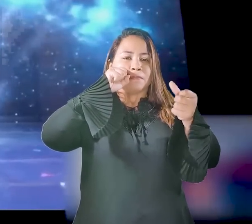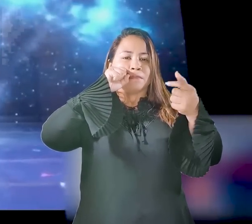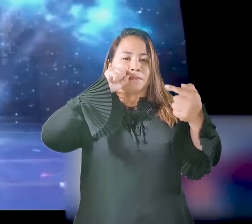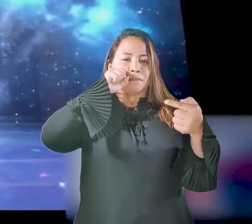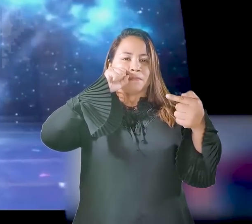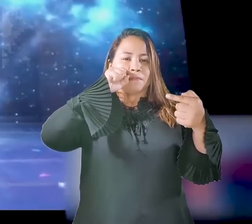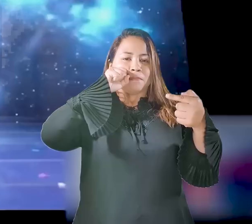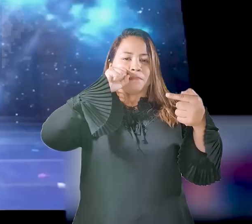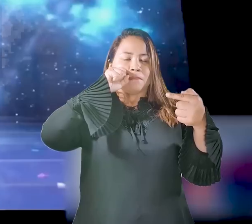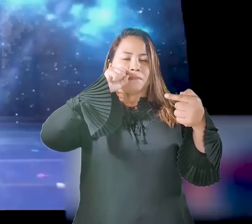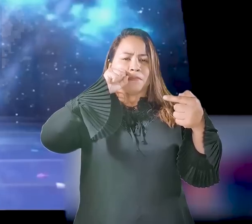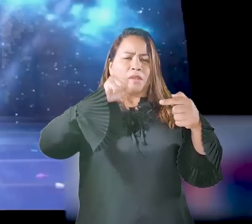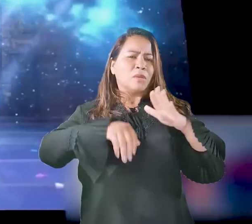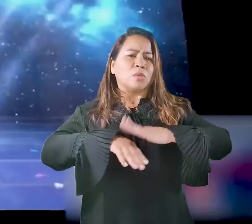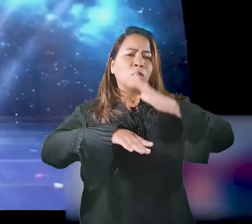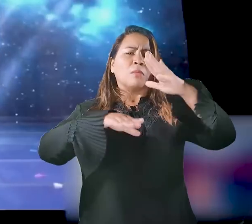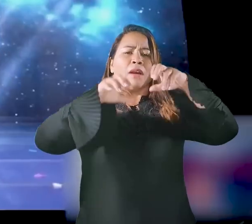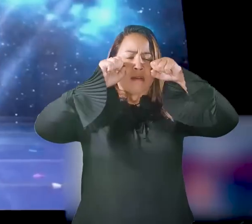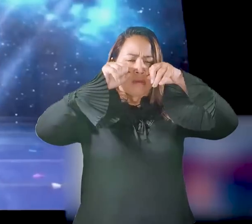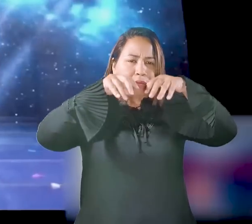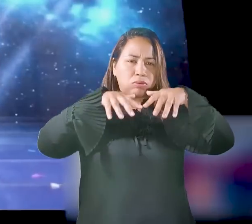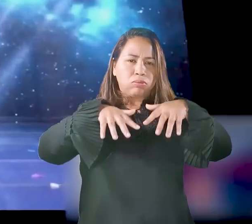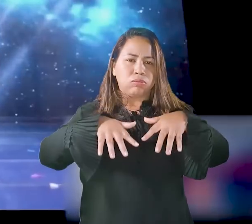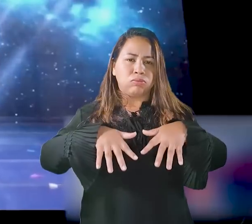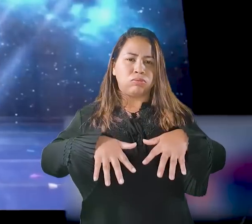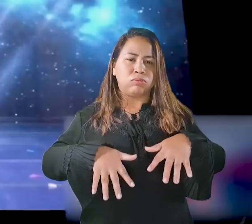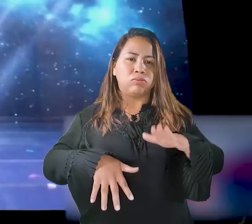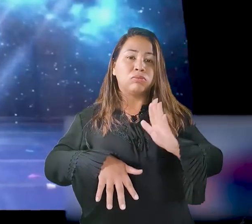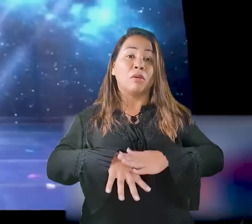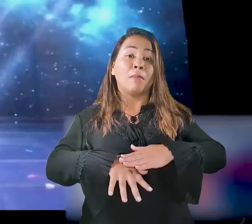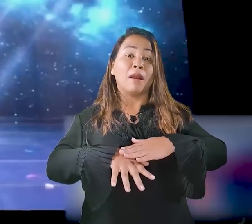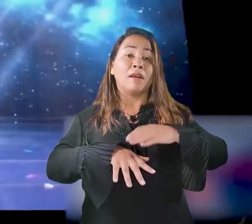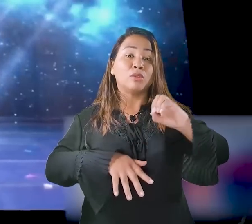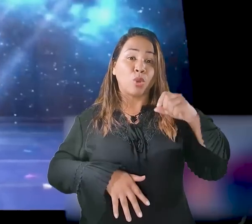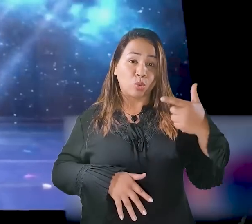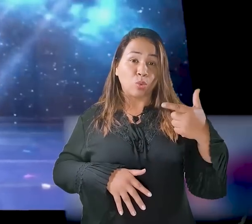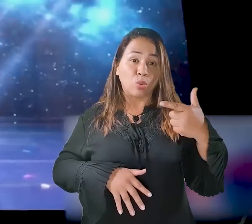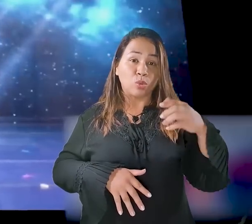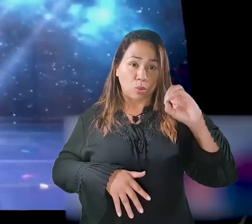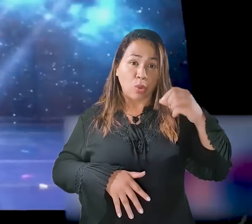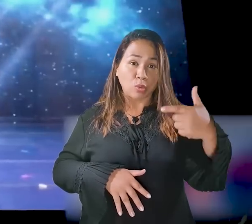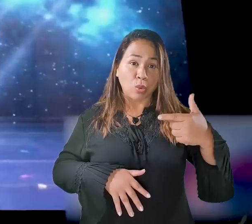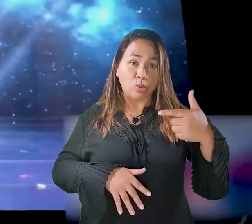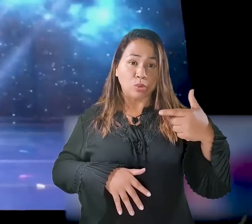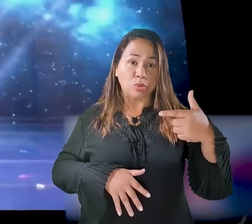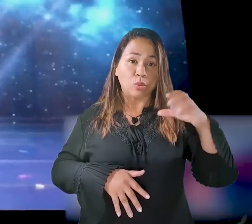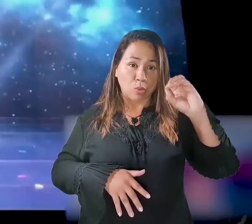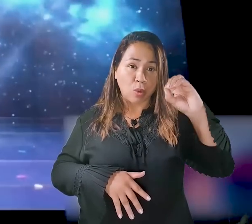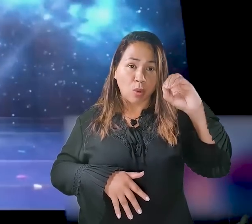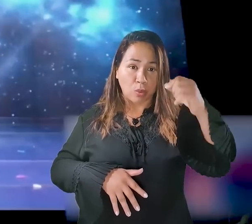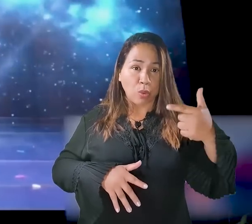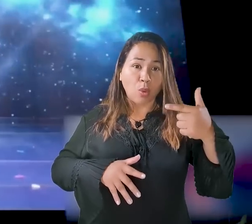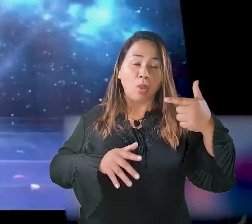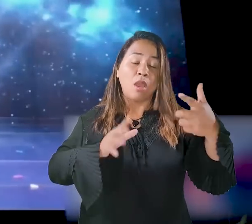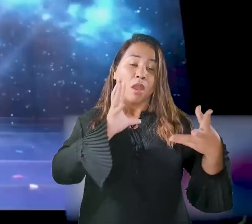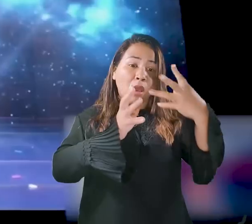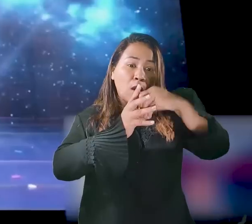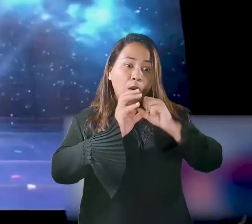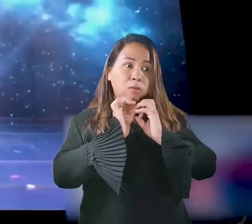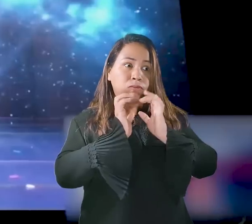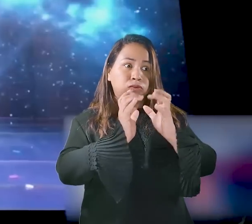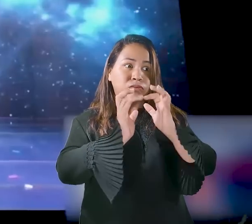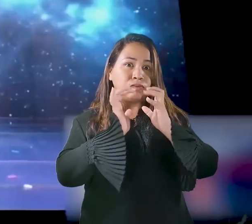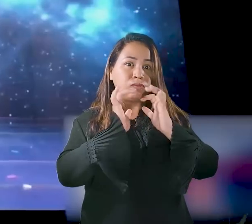oxigena o cérebro, mais relaxamento profundo, mais resultado. Vamos lá comigo. É isso mesmo, é fungar o